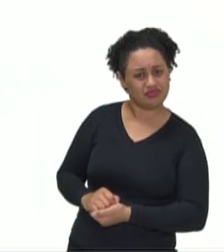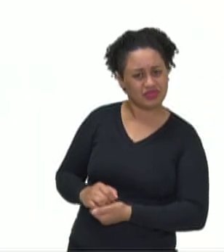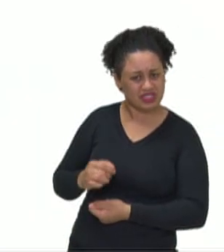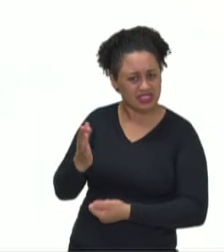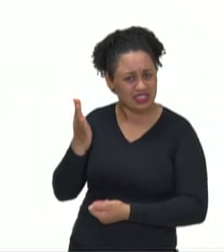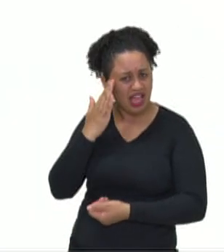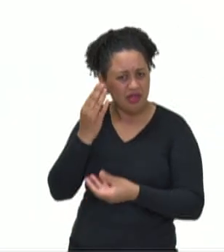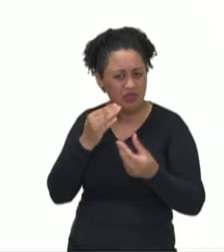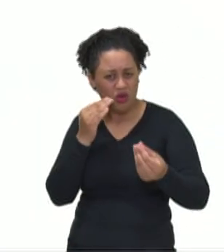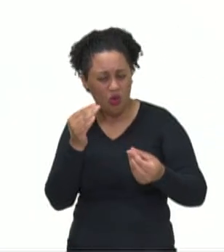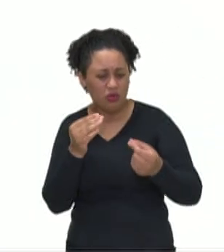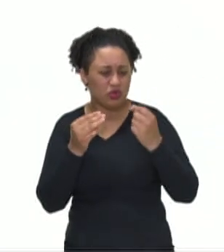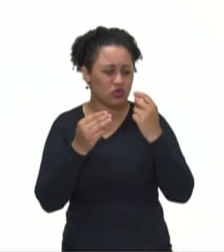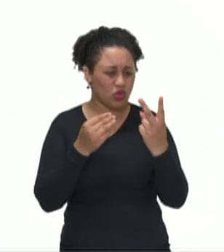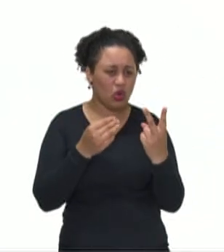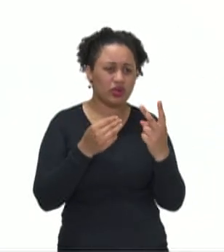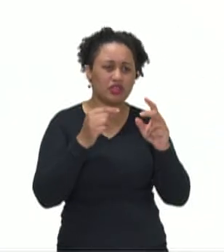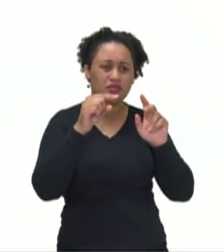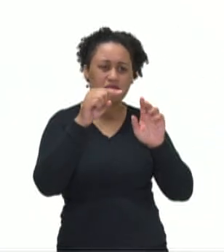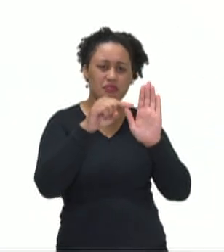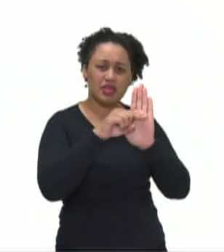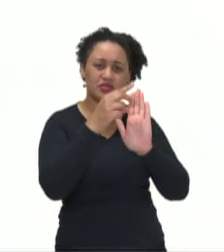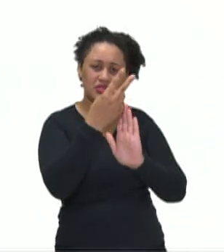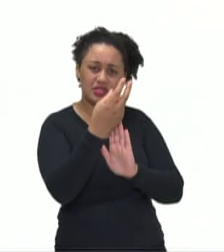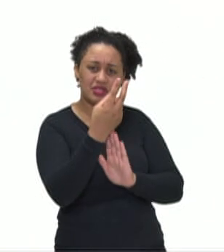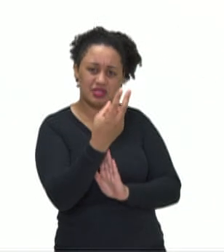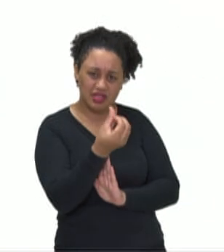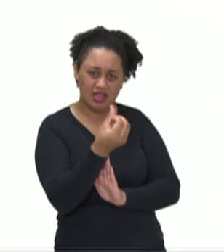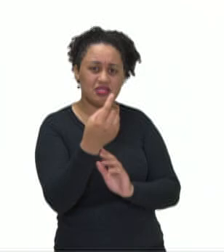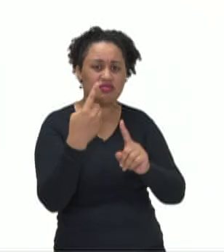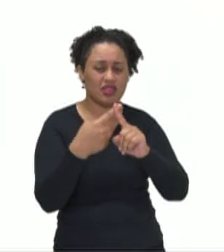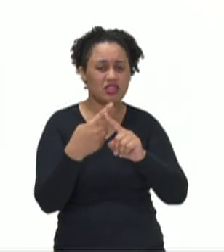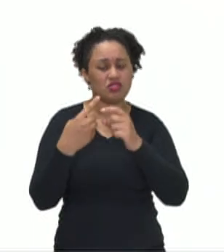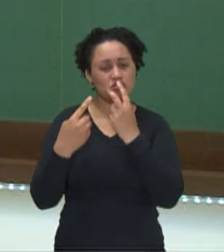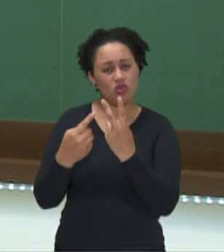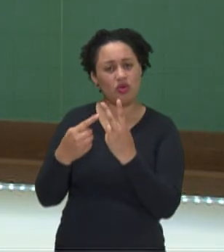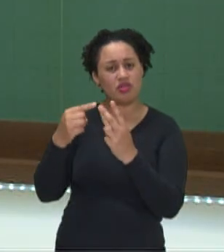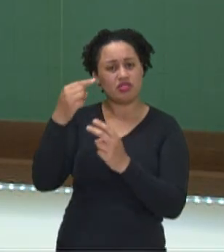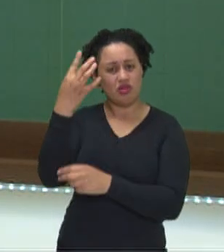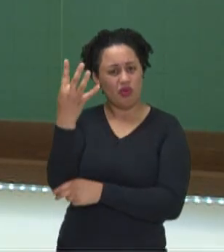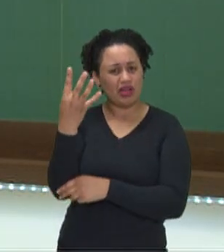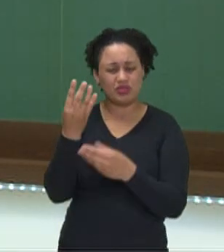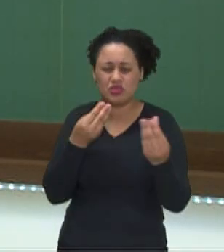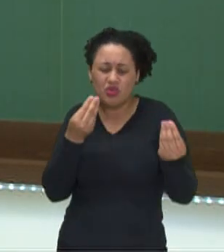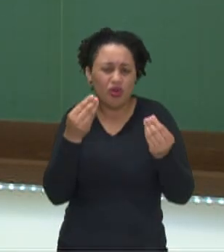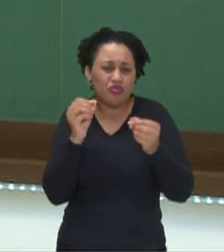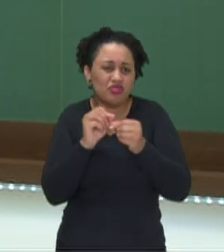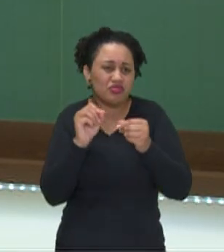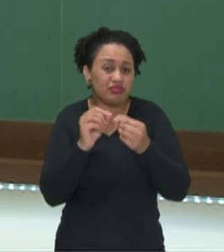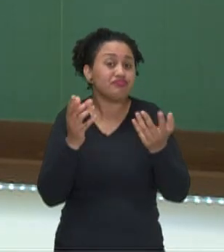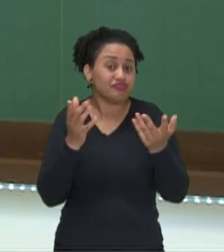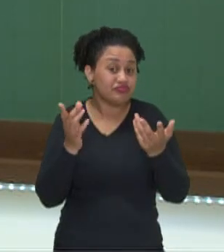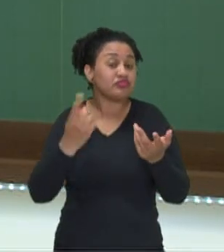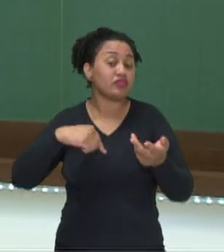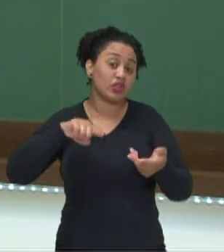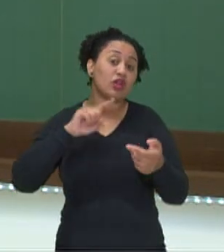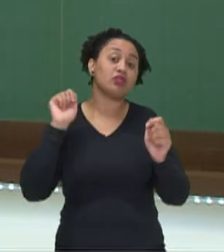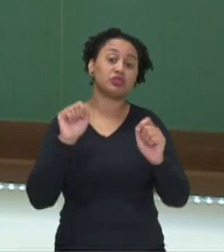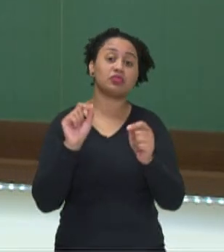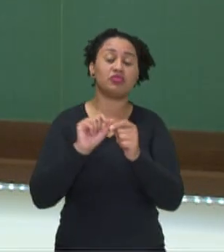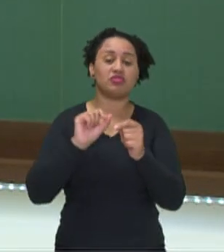6 vezes 2 elevado a 4? Bom, nós podemos trabalhar com